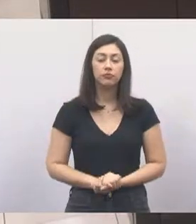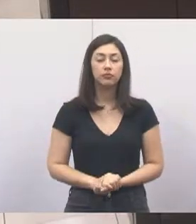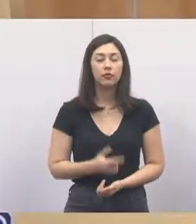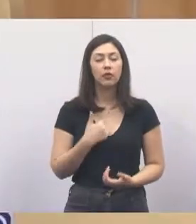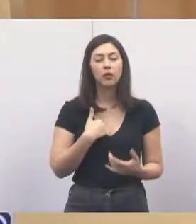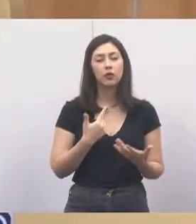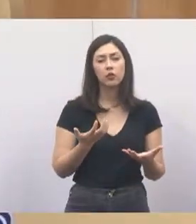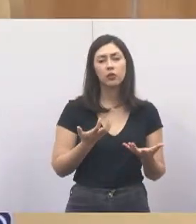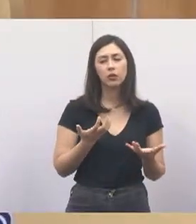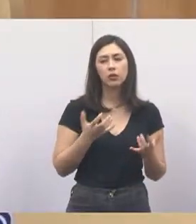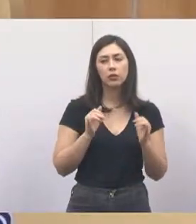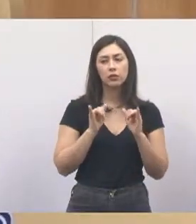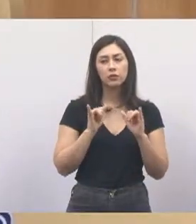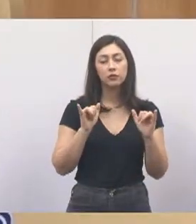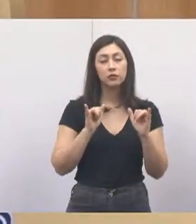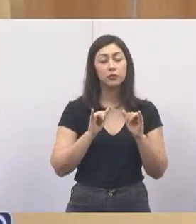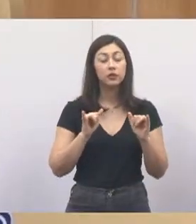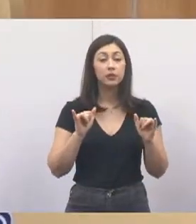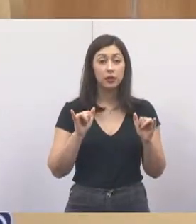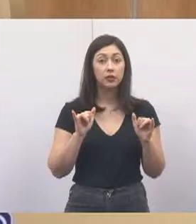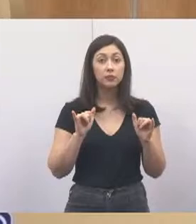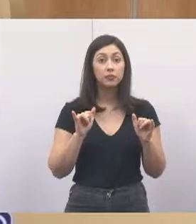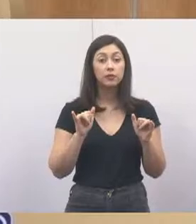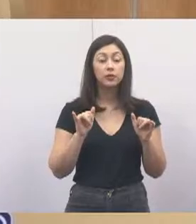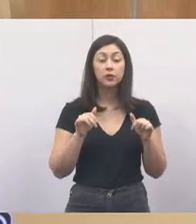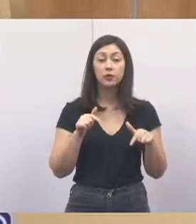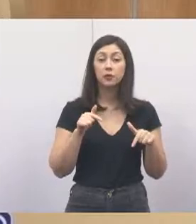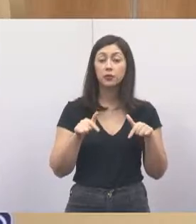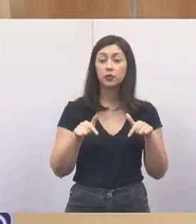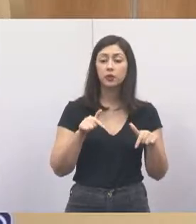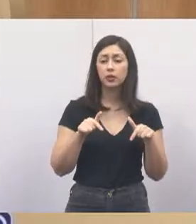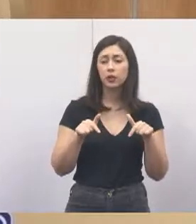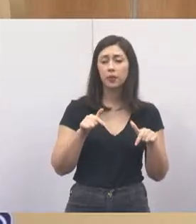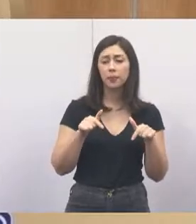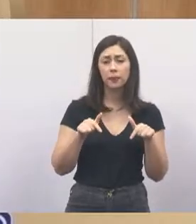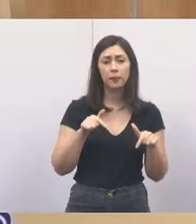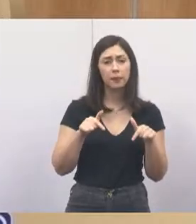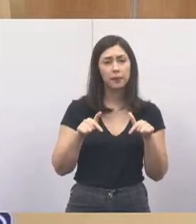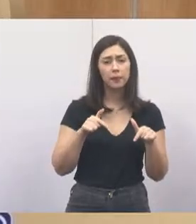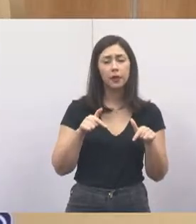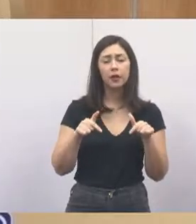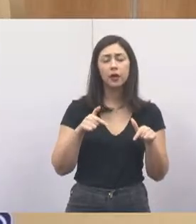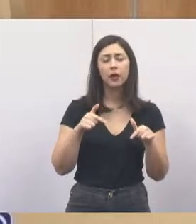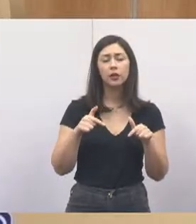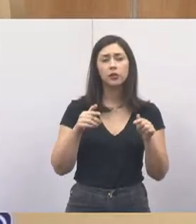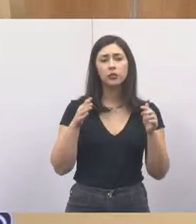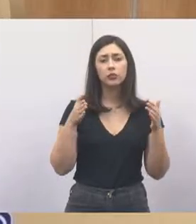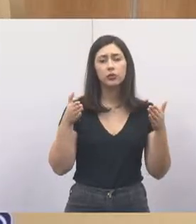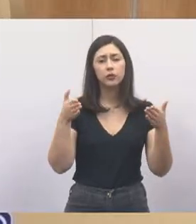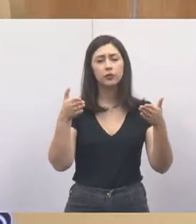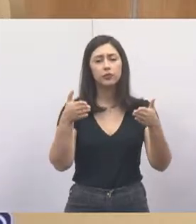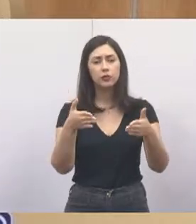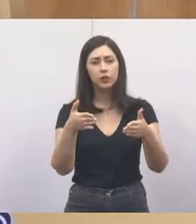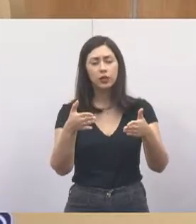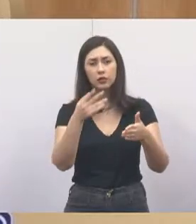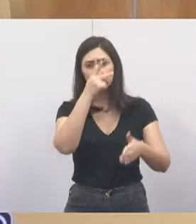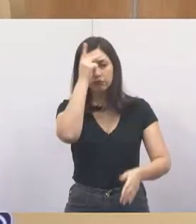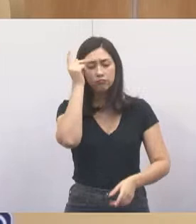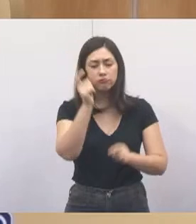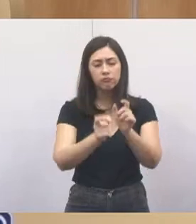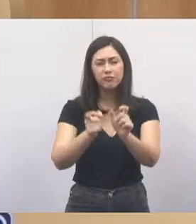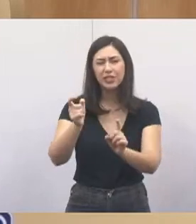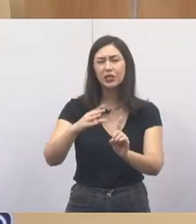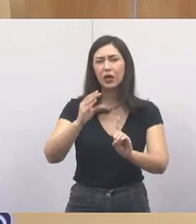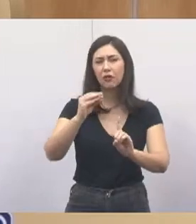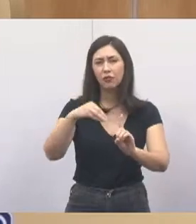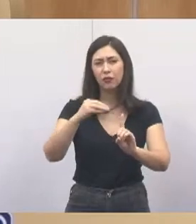Só queria ressaltar que todo o serviço que vai ao encontro das pessoas em vulnerabilidade social